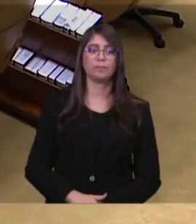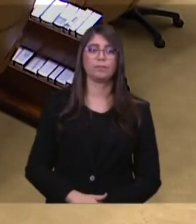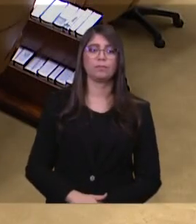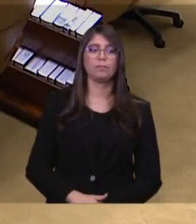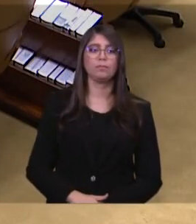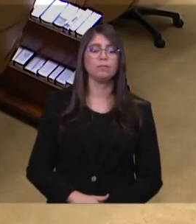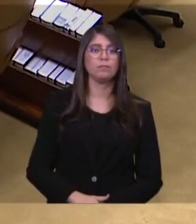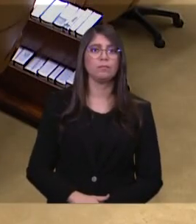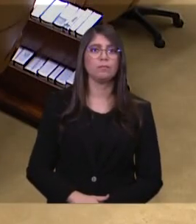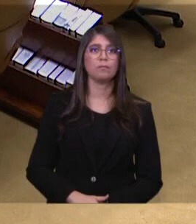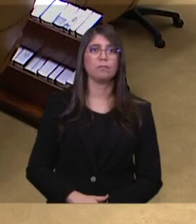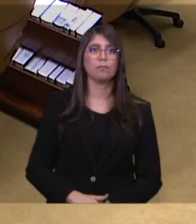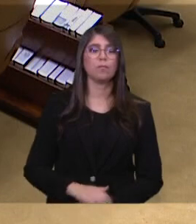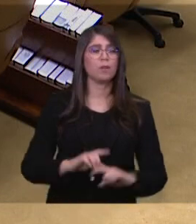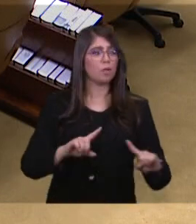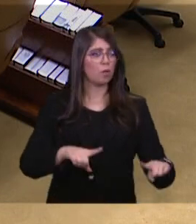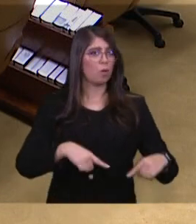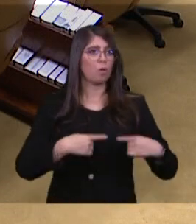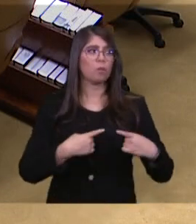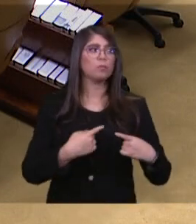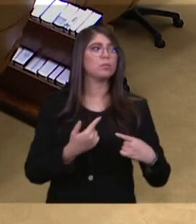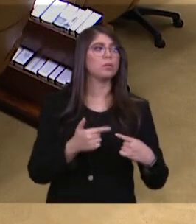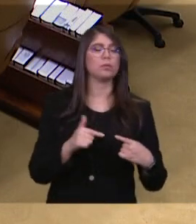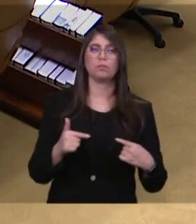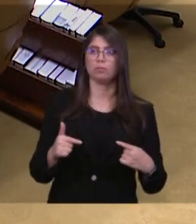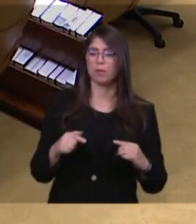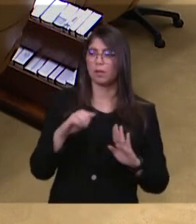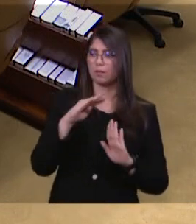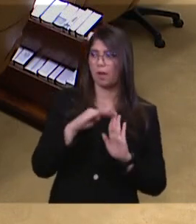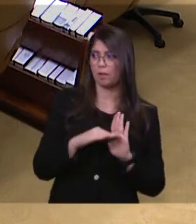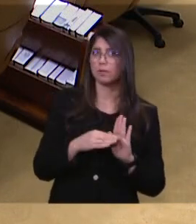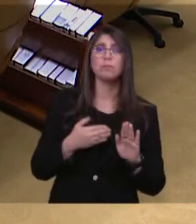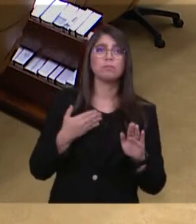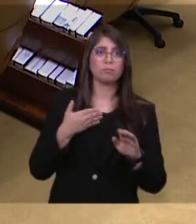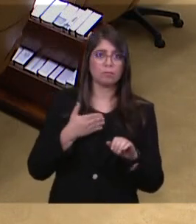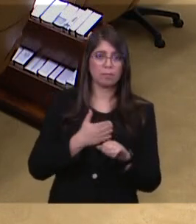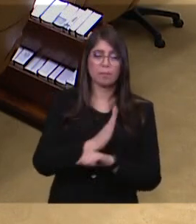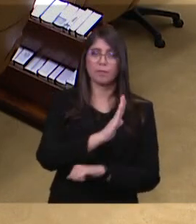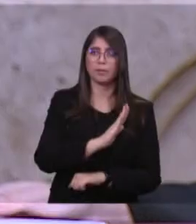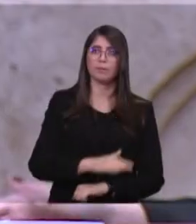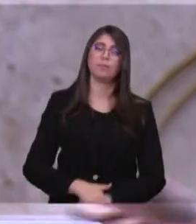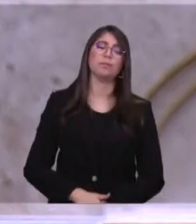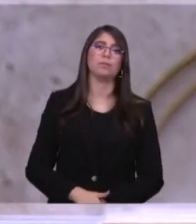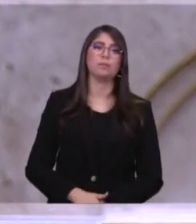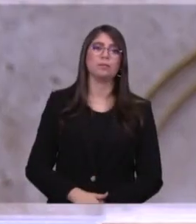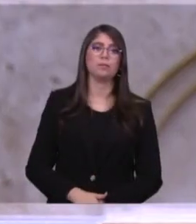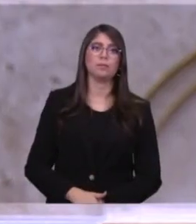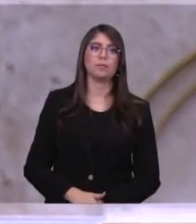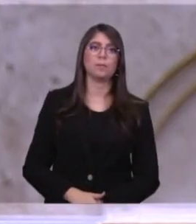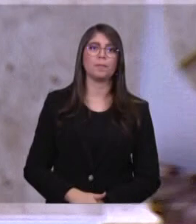Não havendo qualquer objeção quanto à ata, declaro-a aprovada.